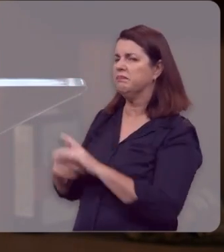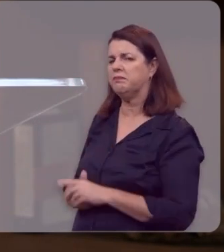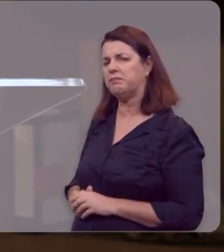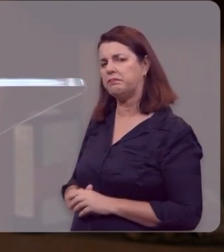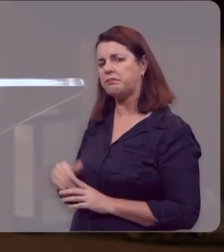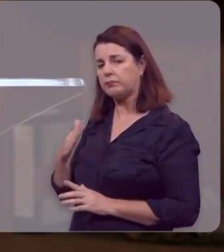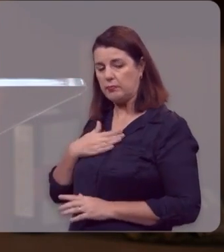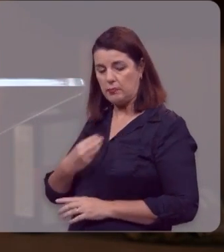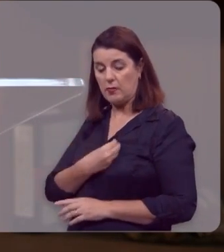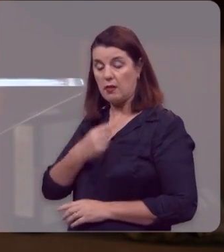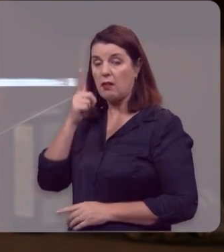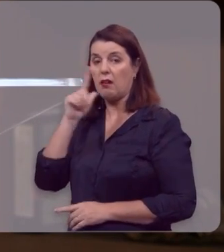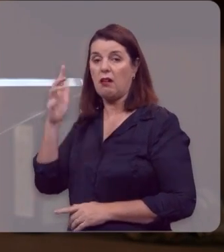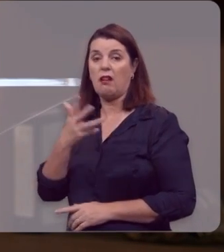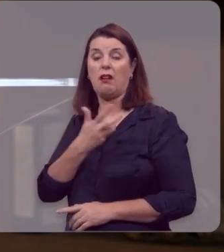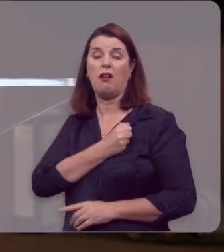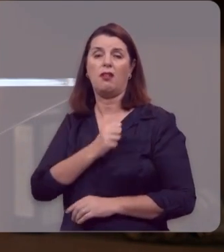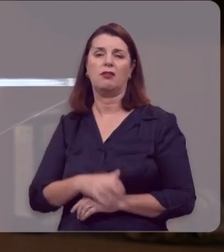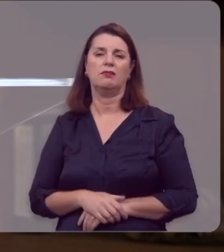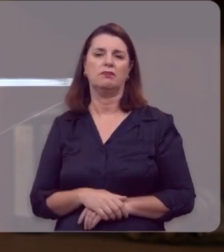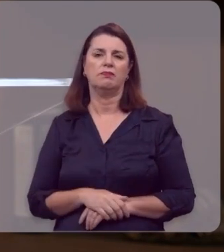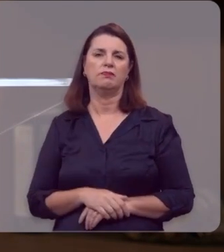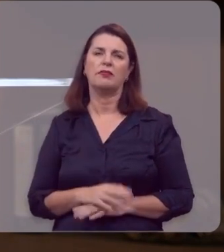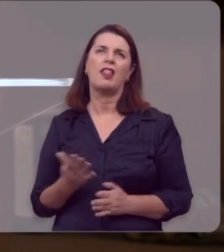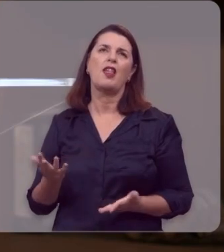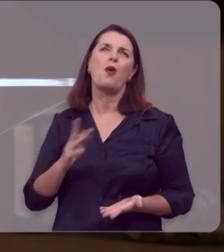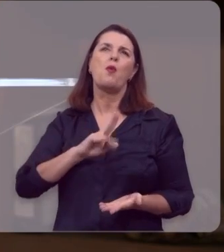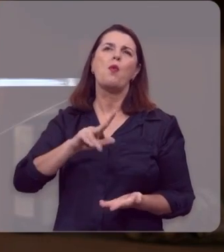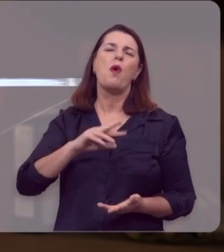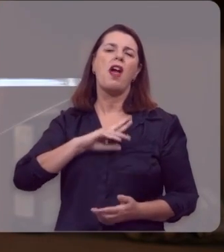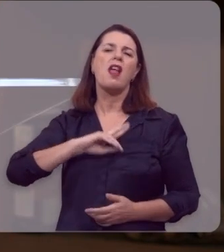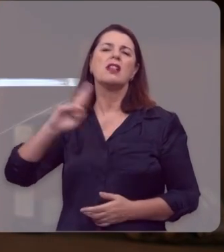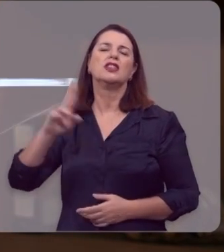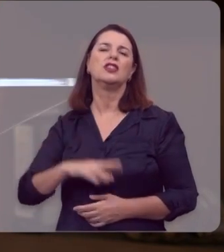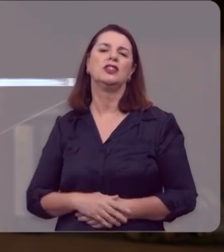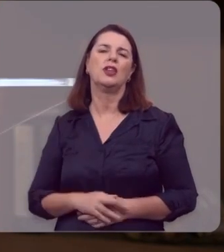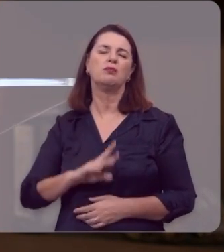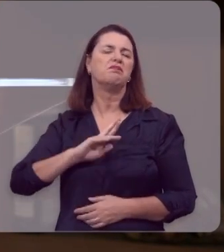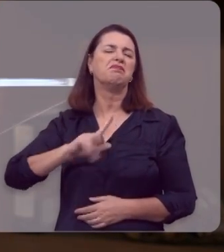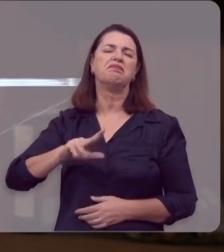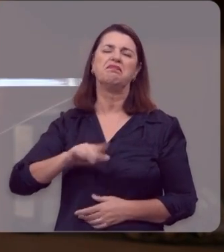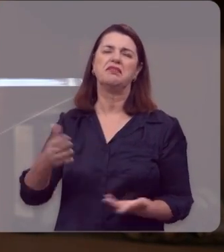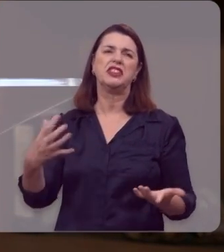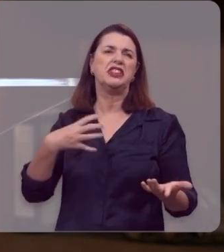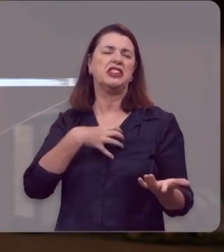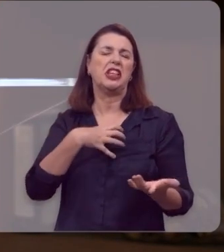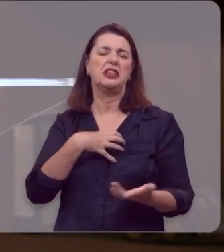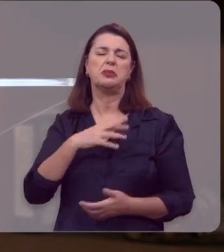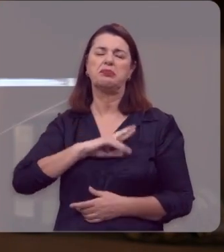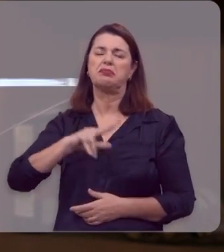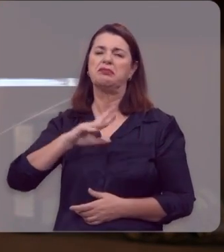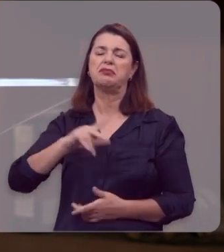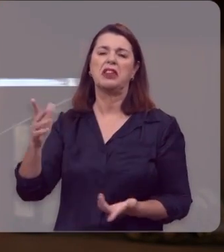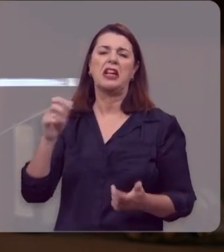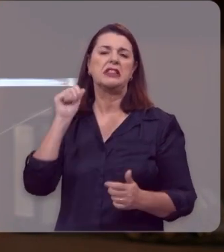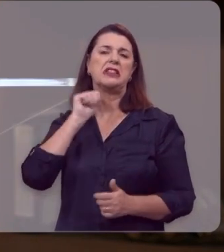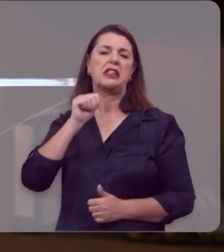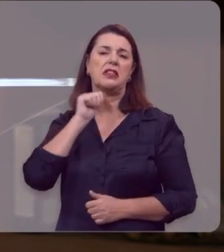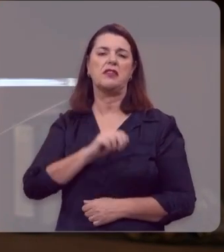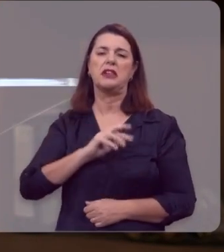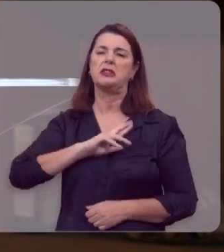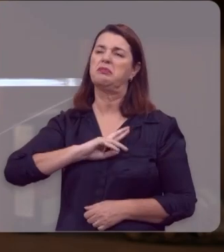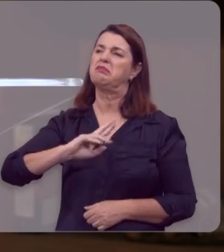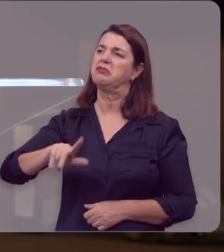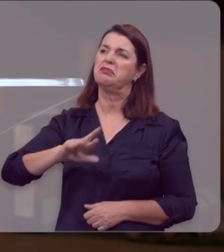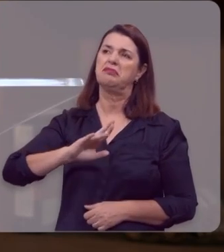e a minha vida foi salva. Não é uma questão de religiosidade, não é uma questão de rito sagrado, não é uma questão de sacrifício,